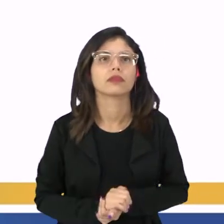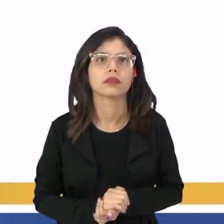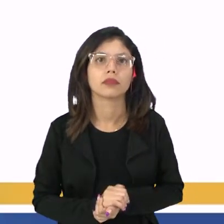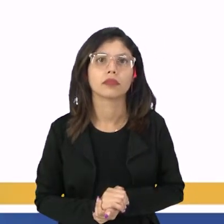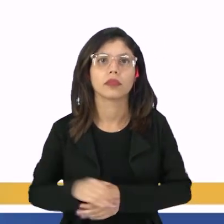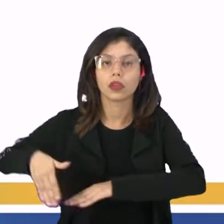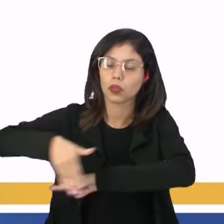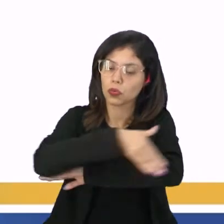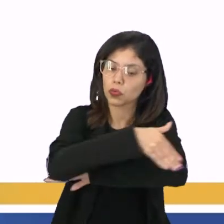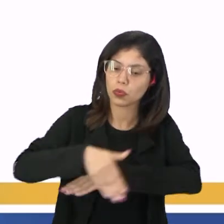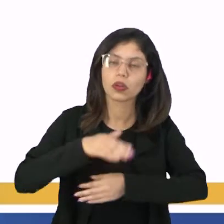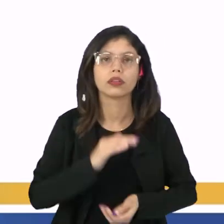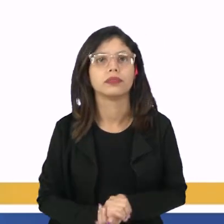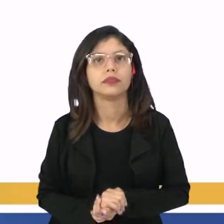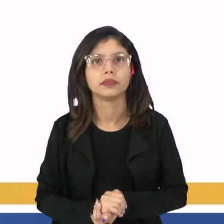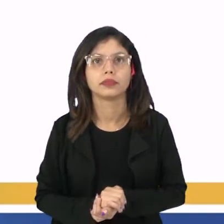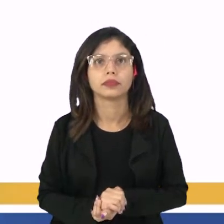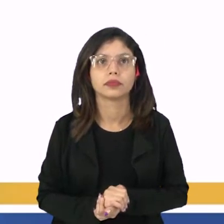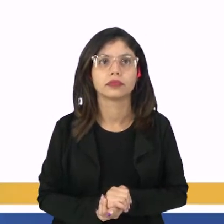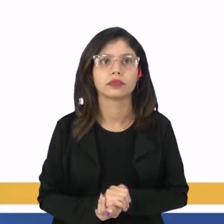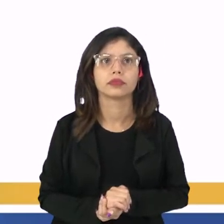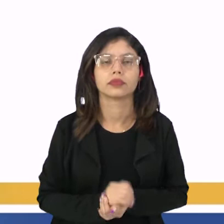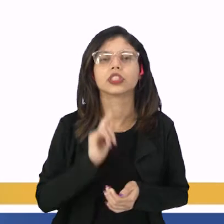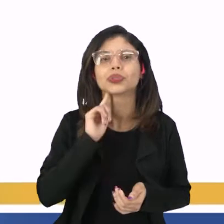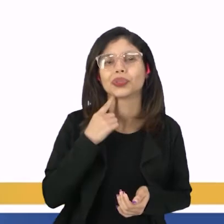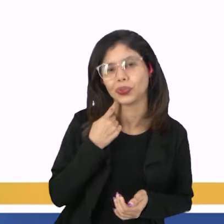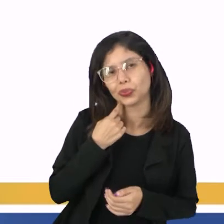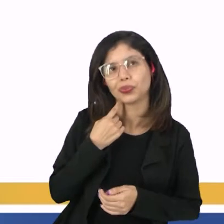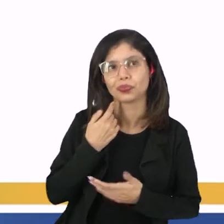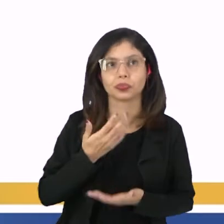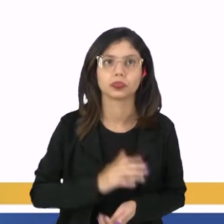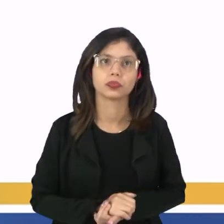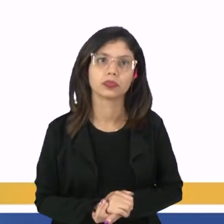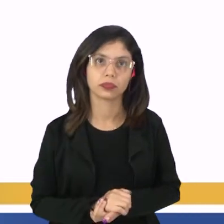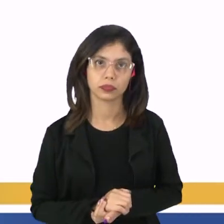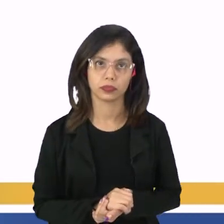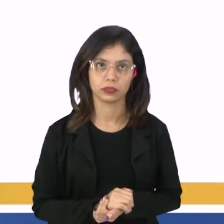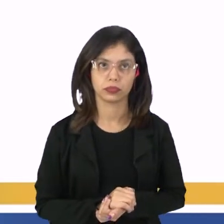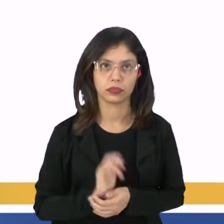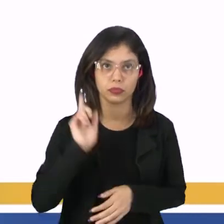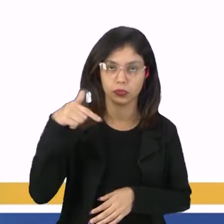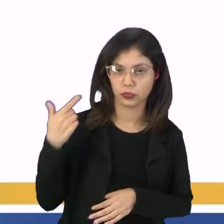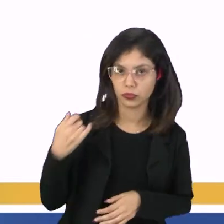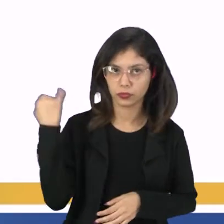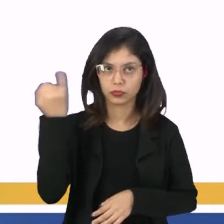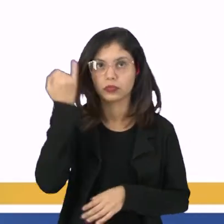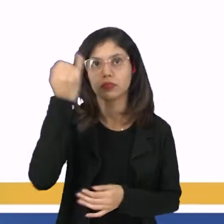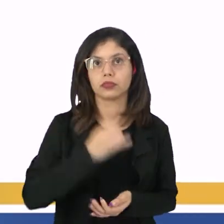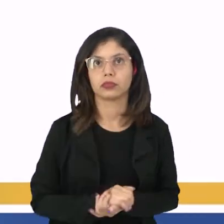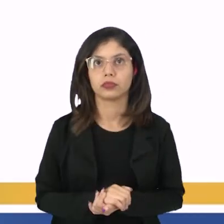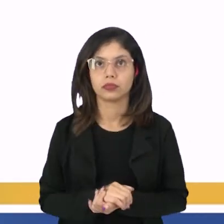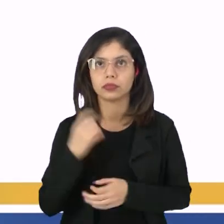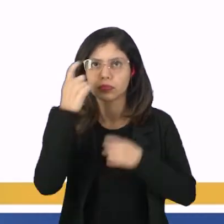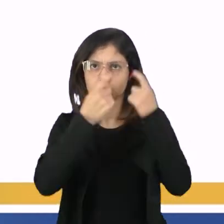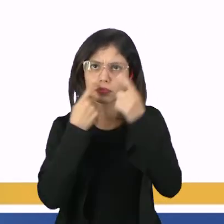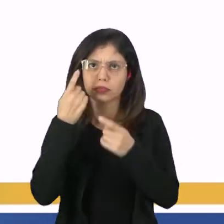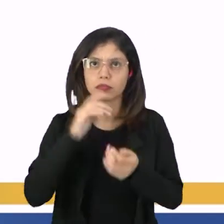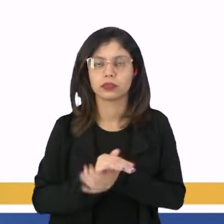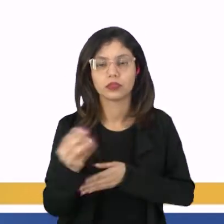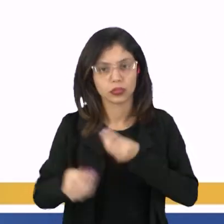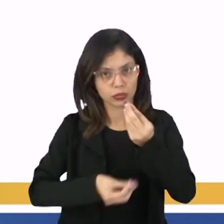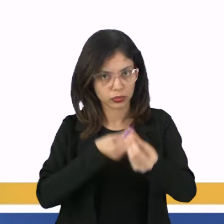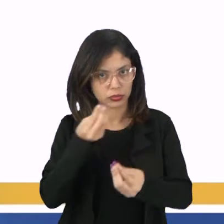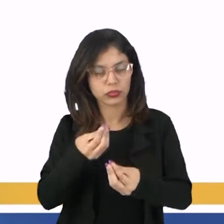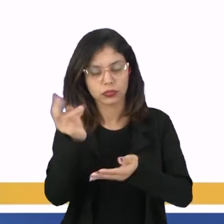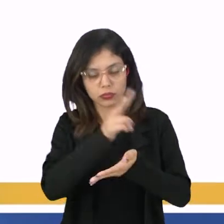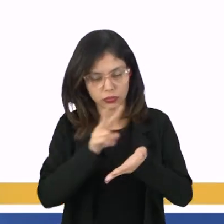ver, ruas e avenidas esburacadas e lixo na via pública. Outro elemento importante é a expressão